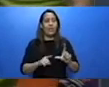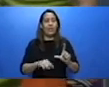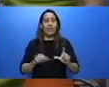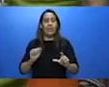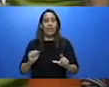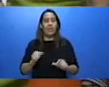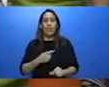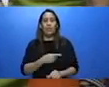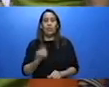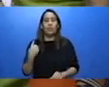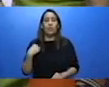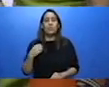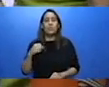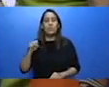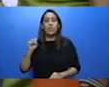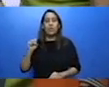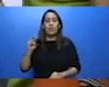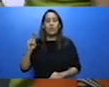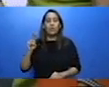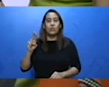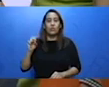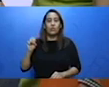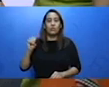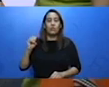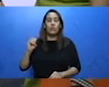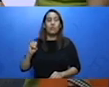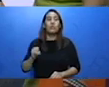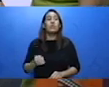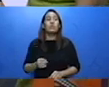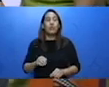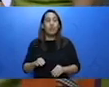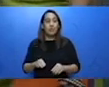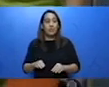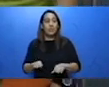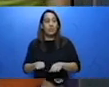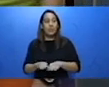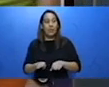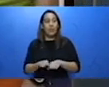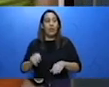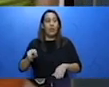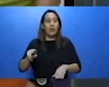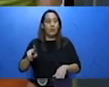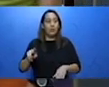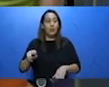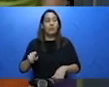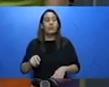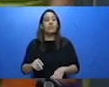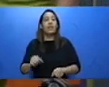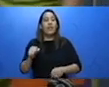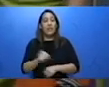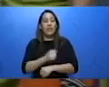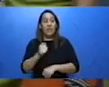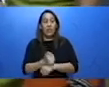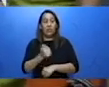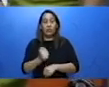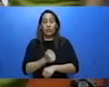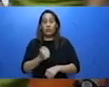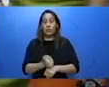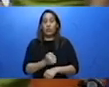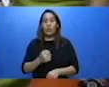Suzes eram irmãs também, como nós duas, e a construção era para as